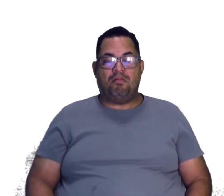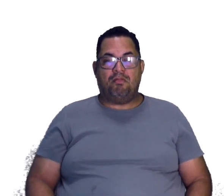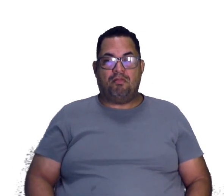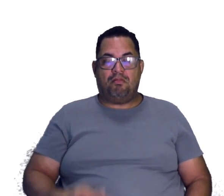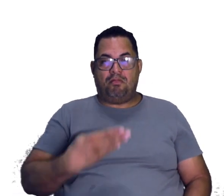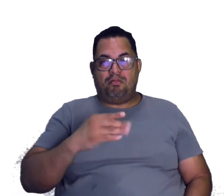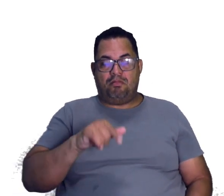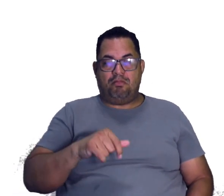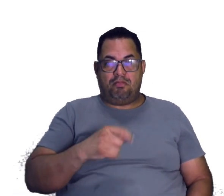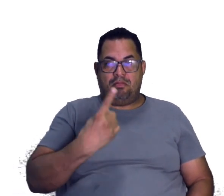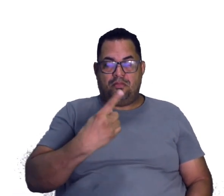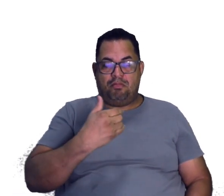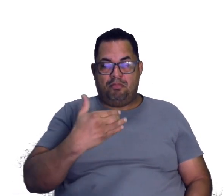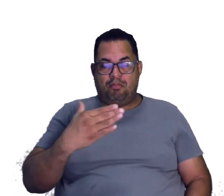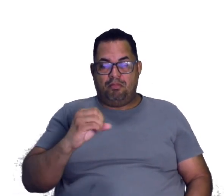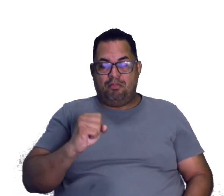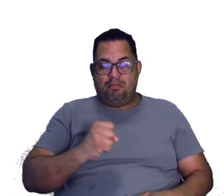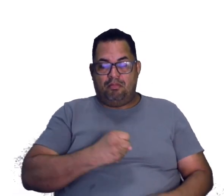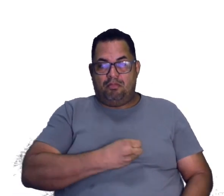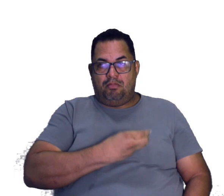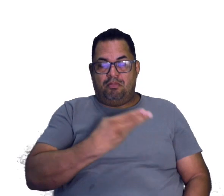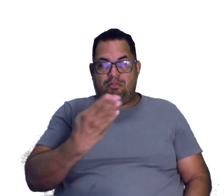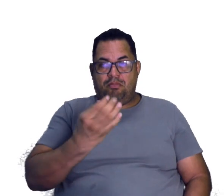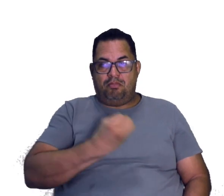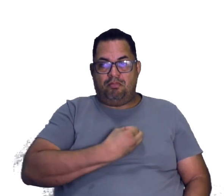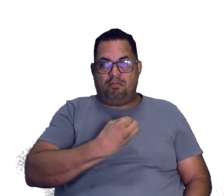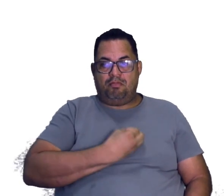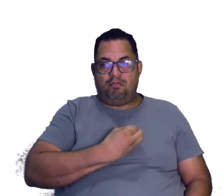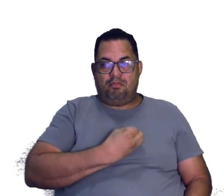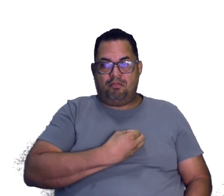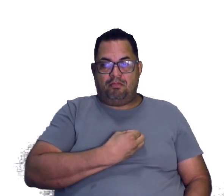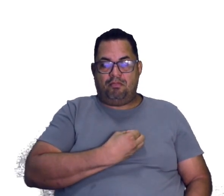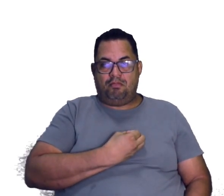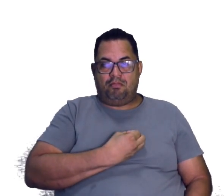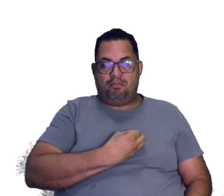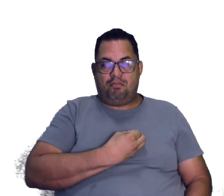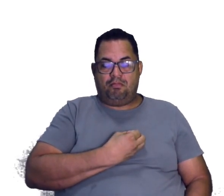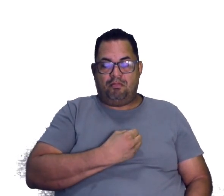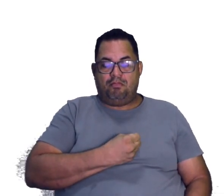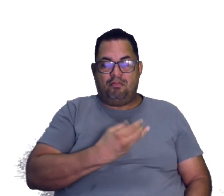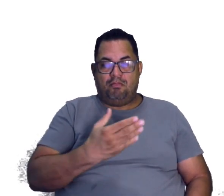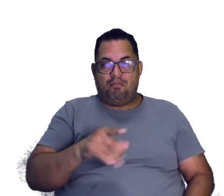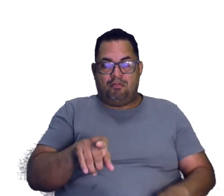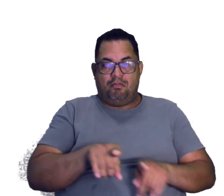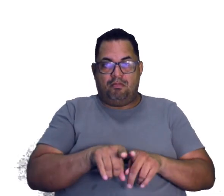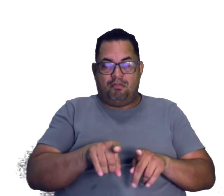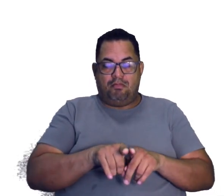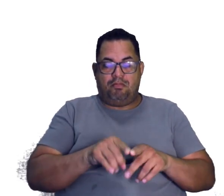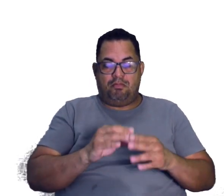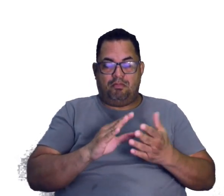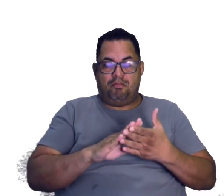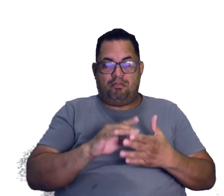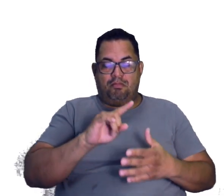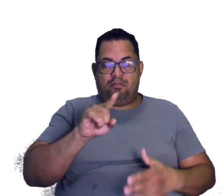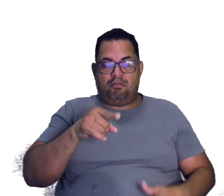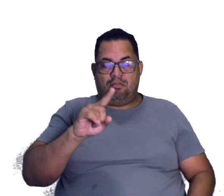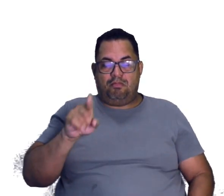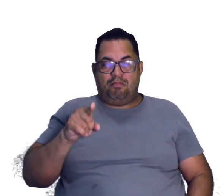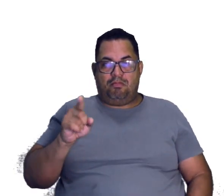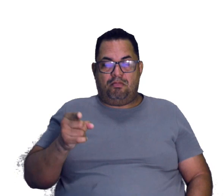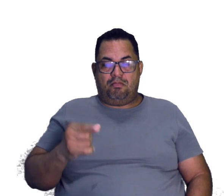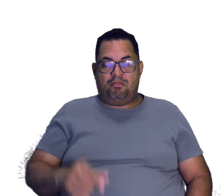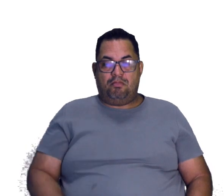vezes 10, e a quantidade de número que vai vir aqui é a quantidade de casas que a gente andou com a